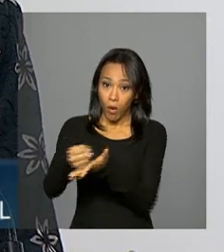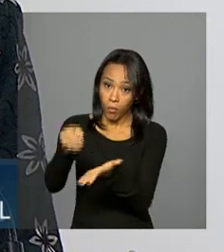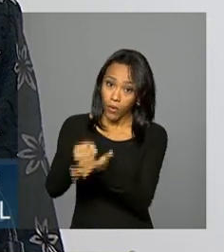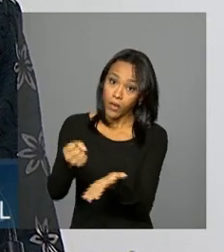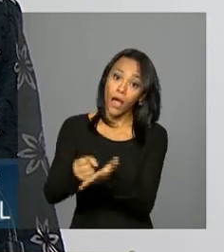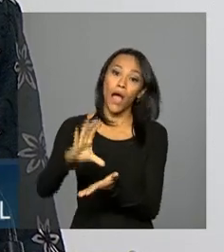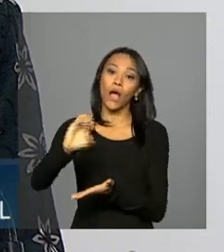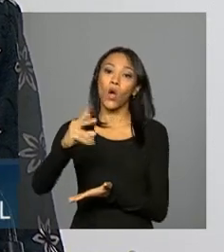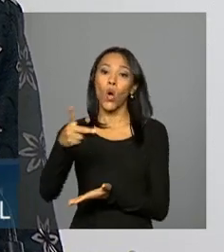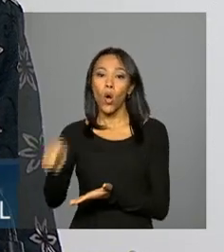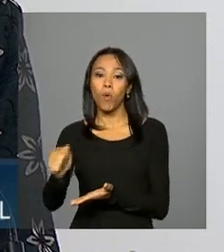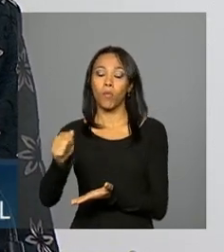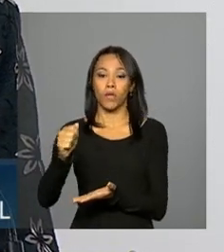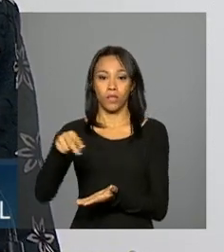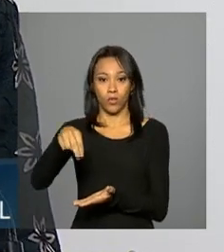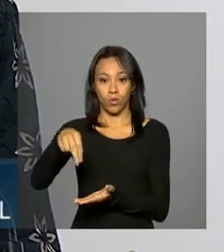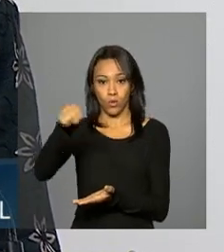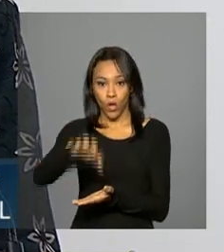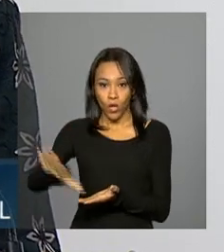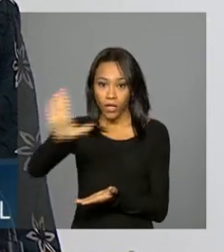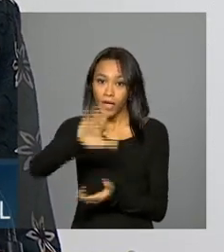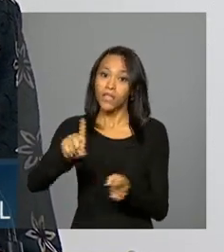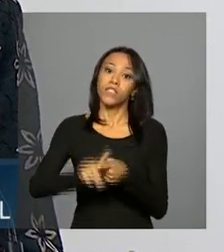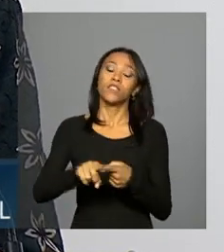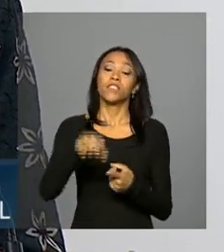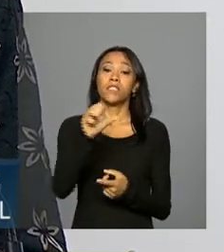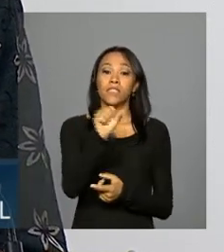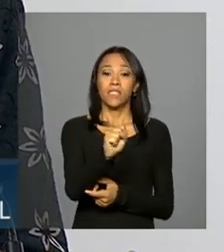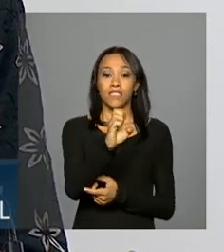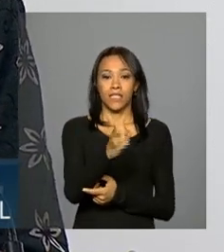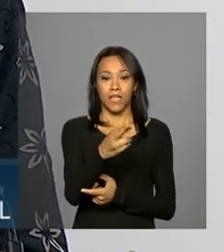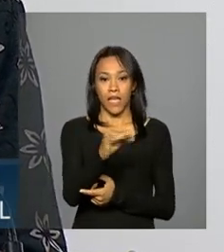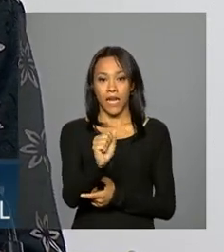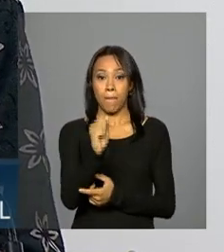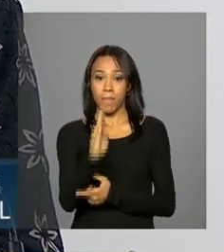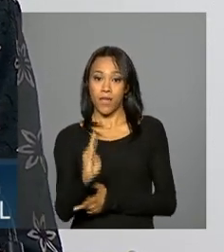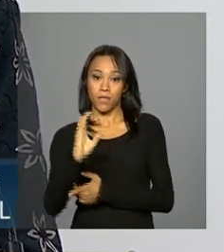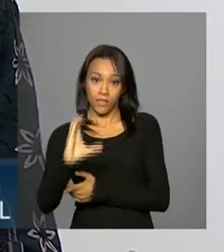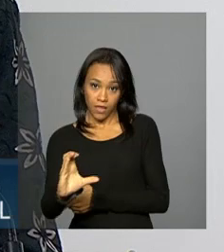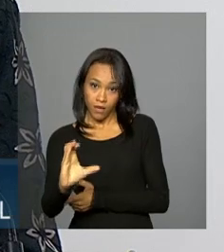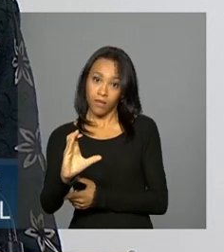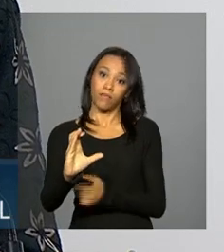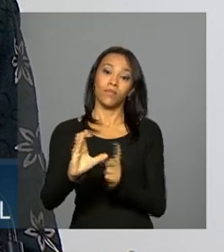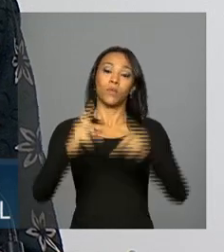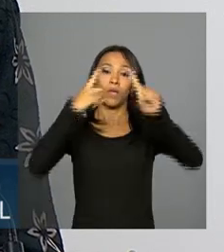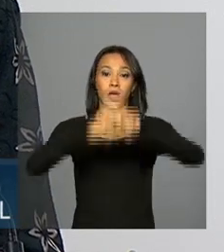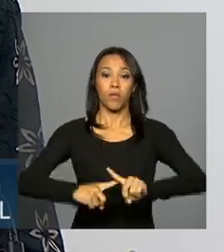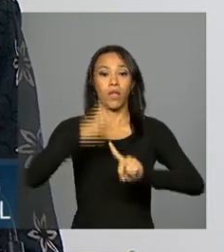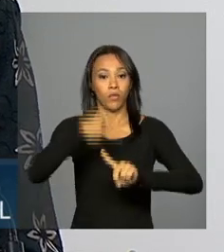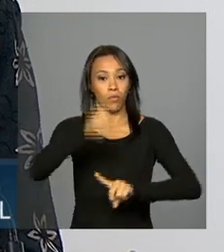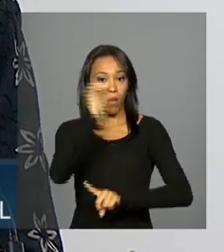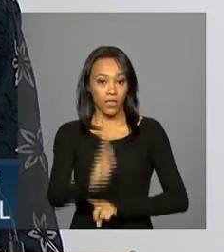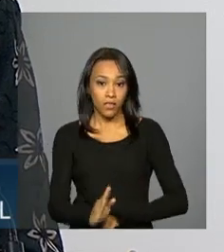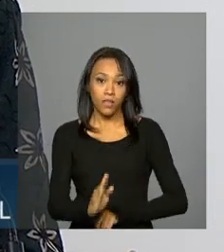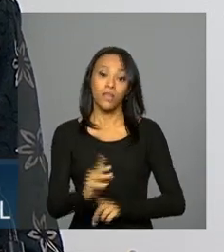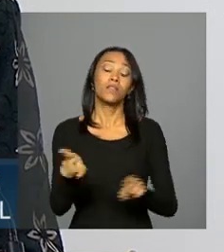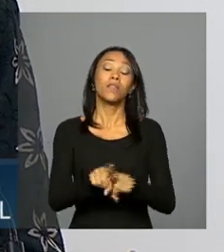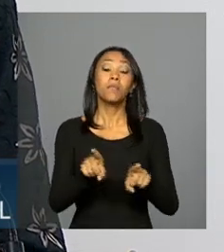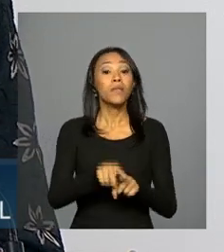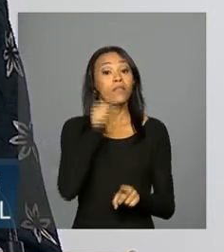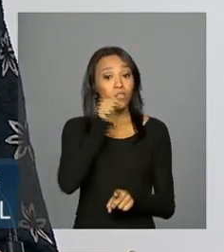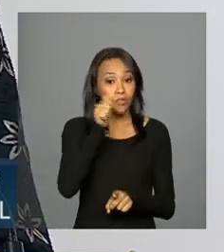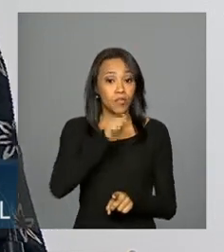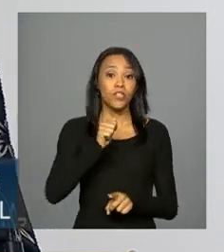Nordeste, a Copa Verde, as séries B e C do Campeonato Brasileiro, ao Campeonato Brasileiro de Futebol